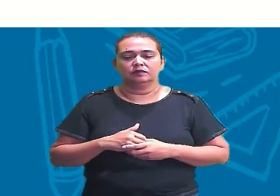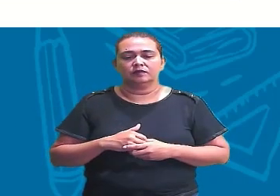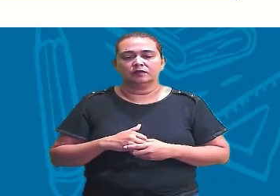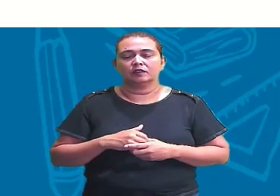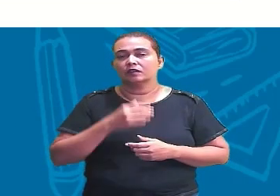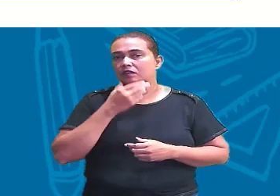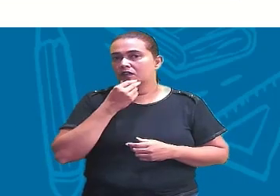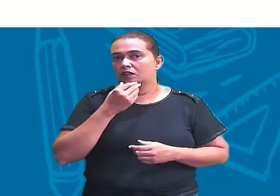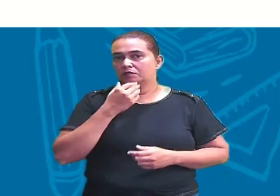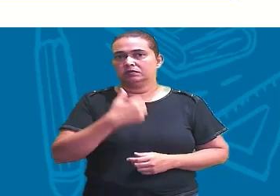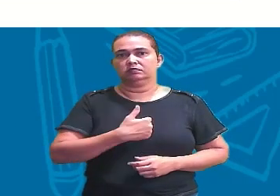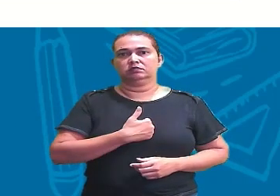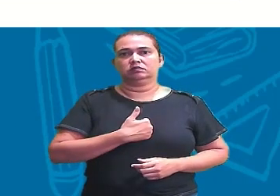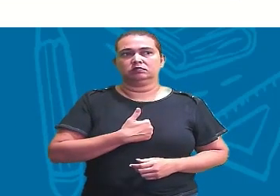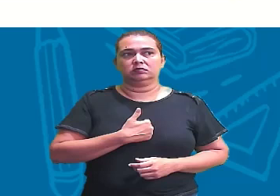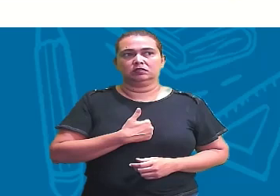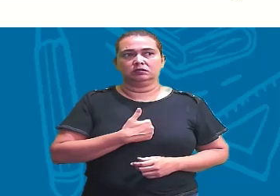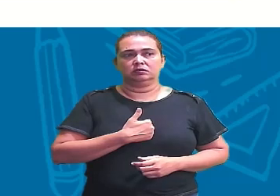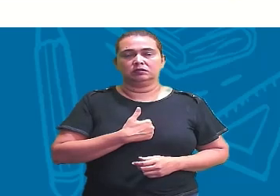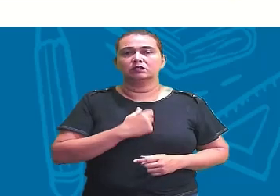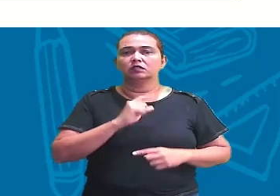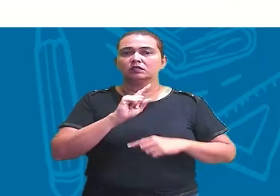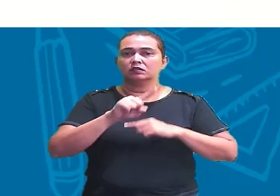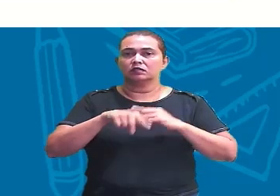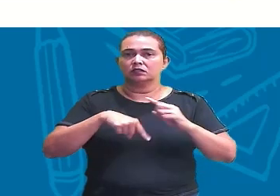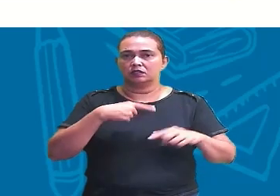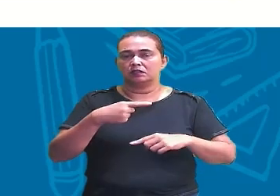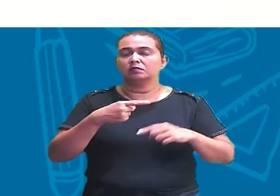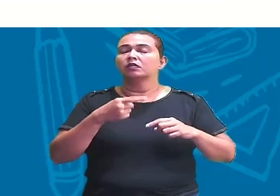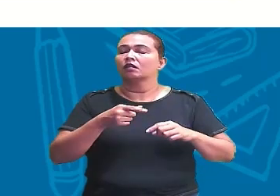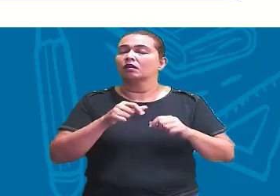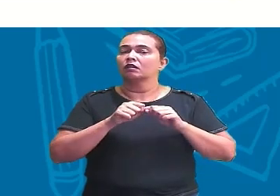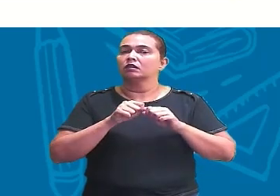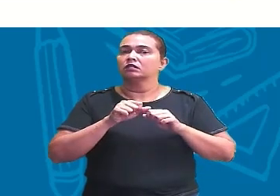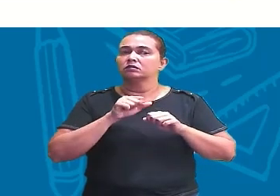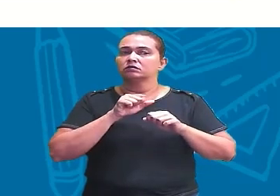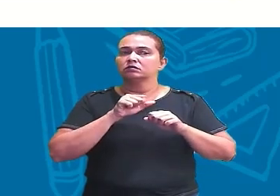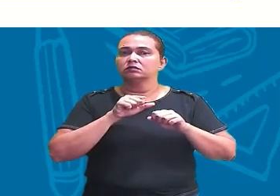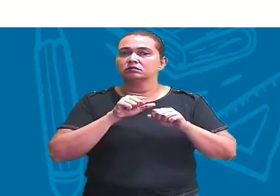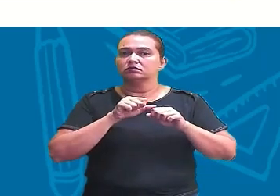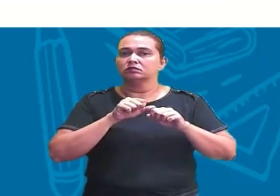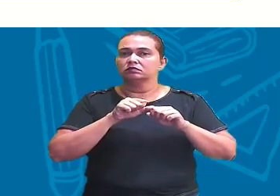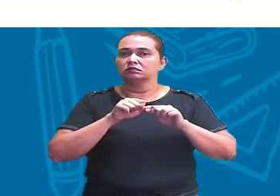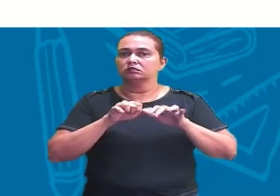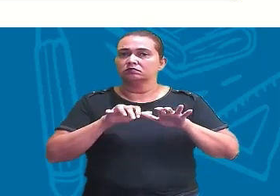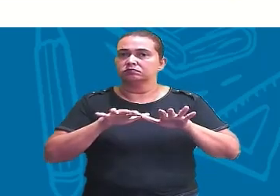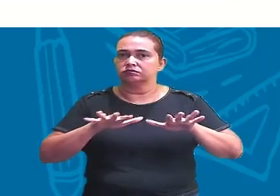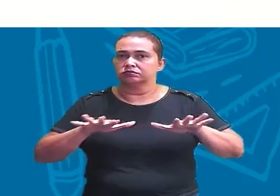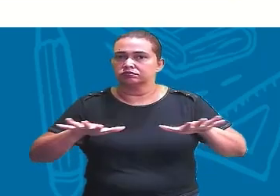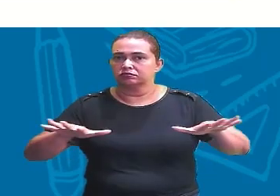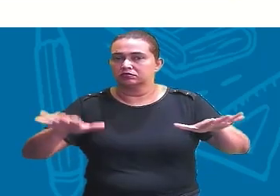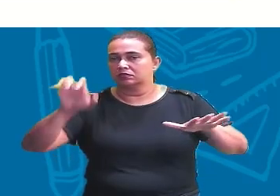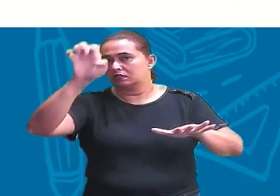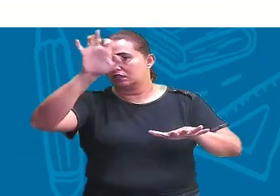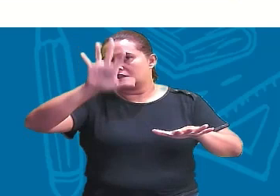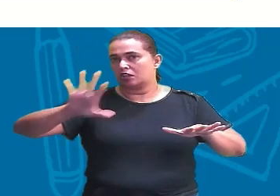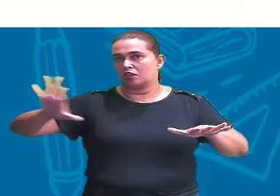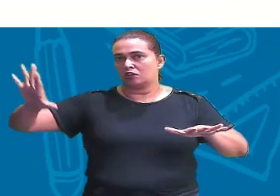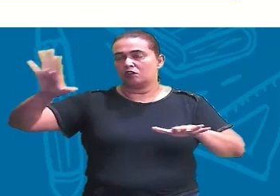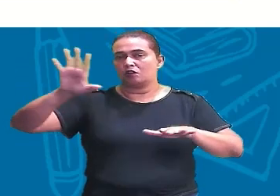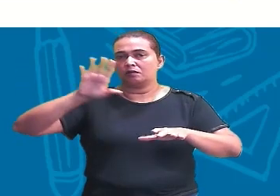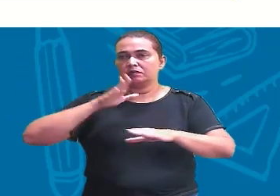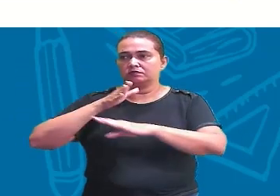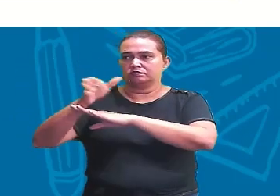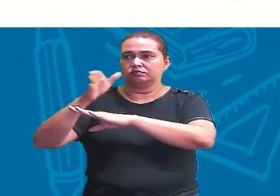nosso Napoleão Bonaparte ele vai invadir, né, expandindo a França no Império para a grande parte da Europa. Né? A